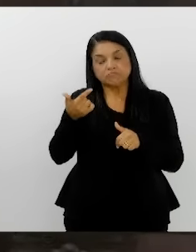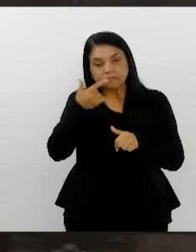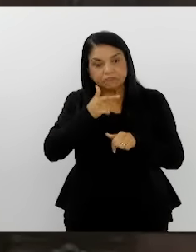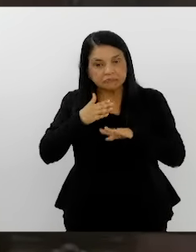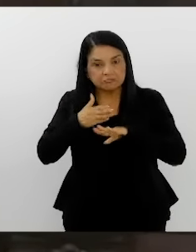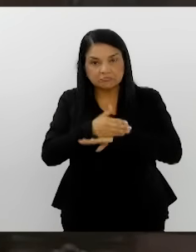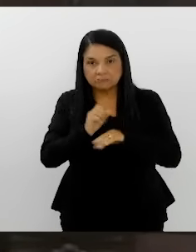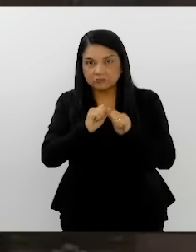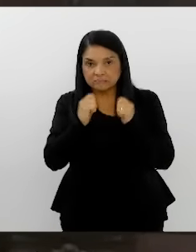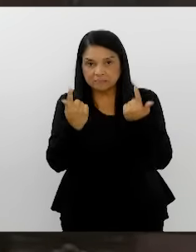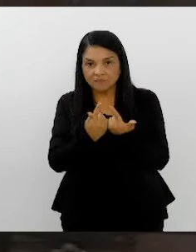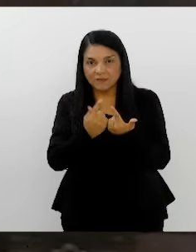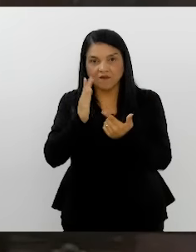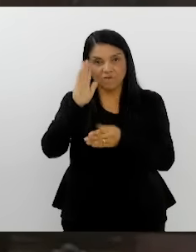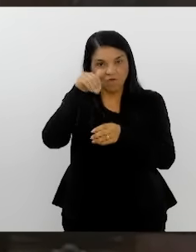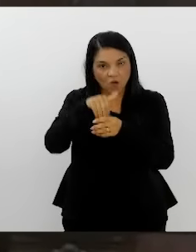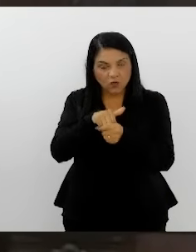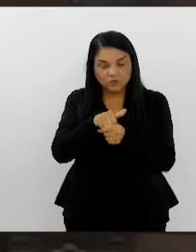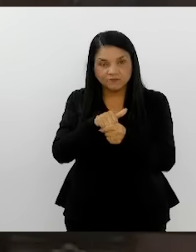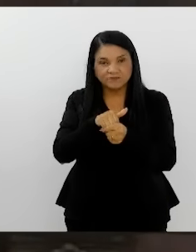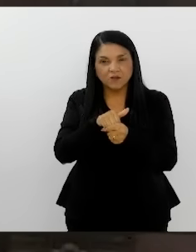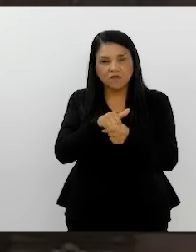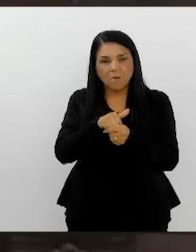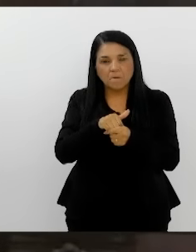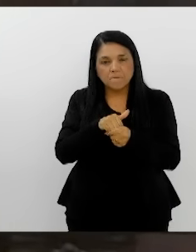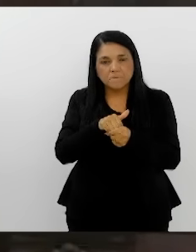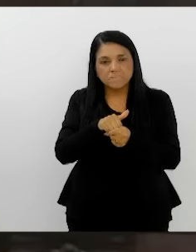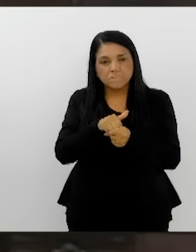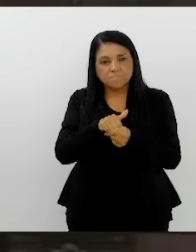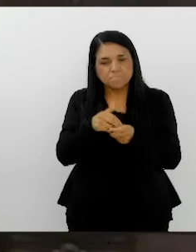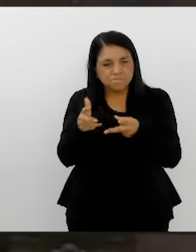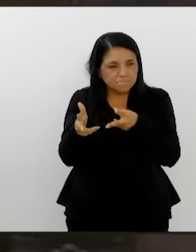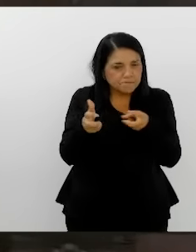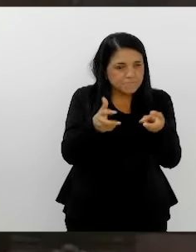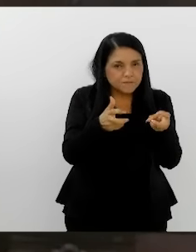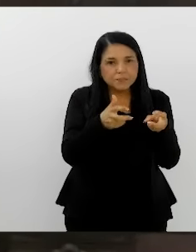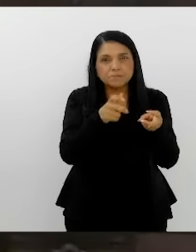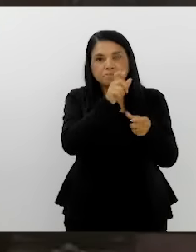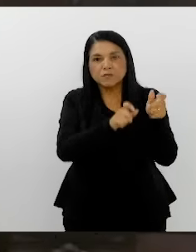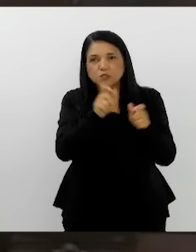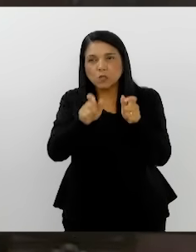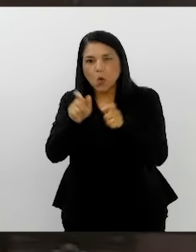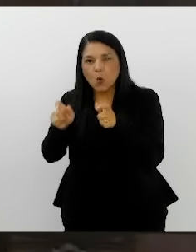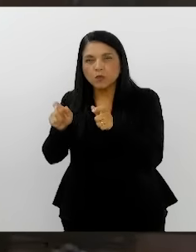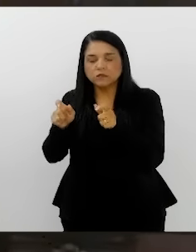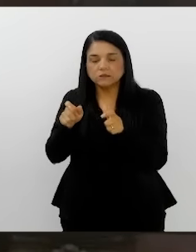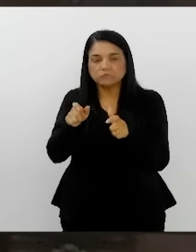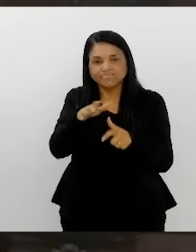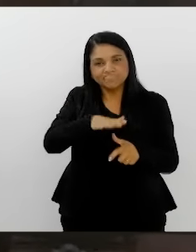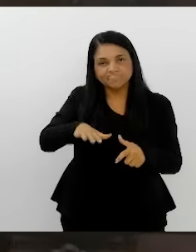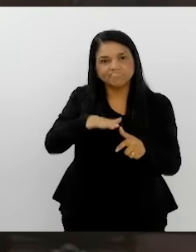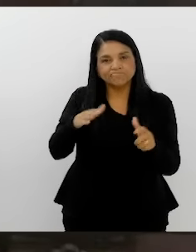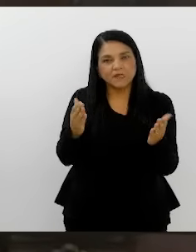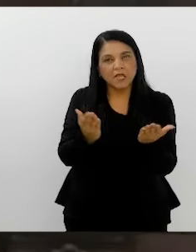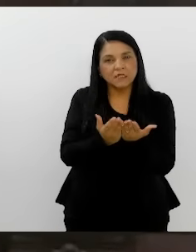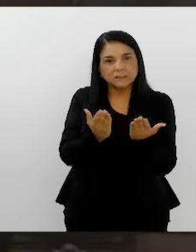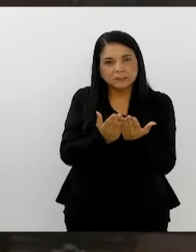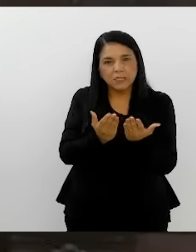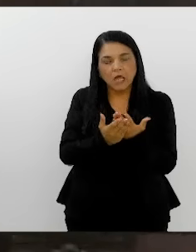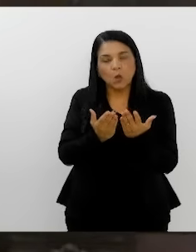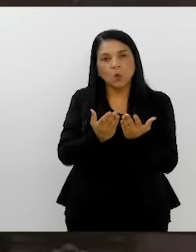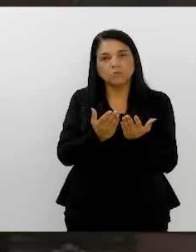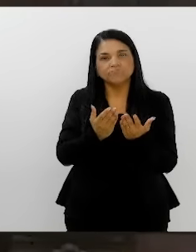porque eu via tantas pessoas do meio, né, cristão na política, que